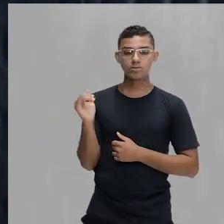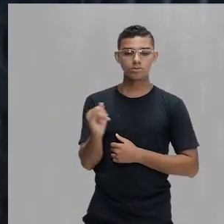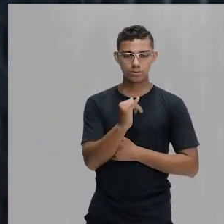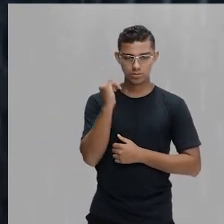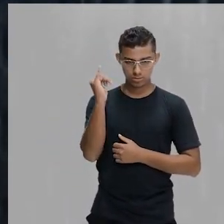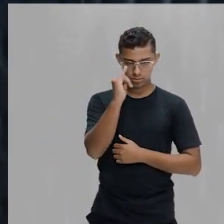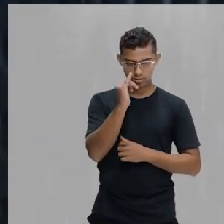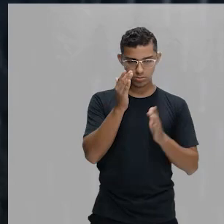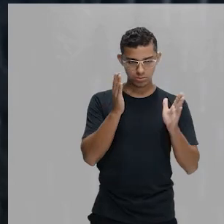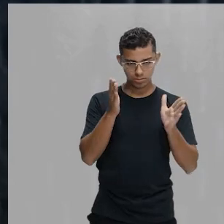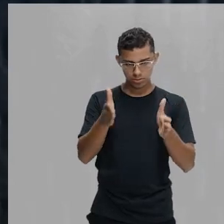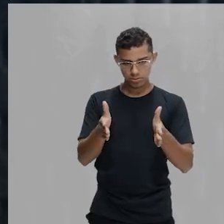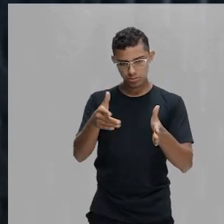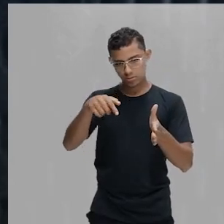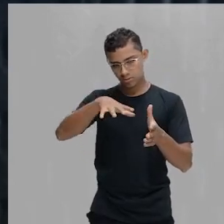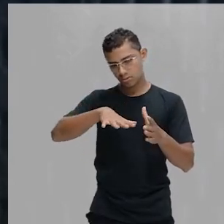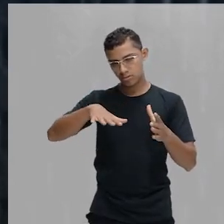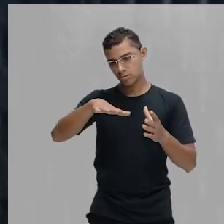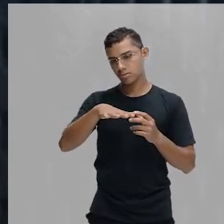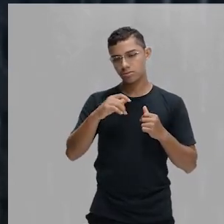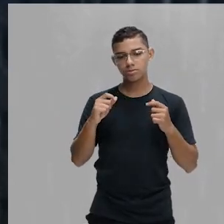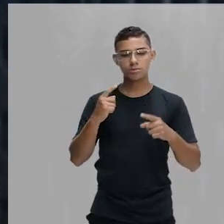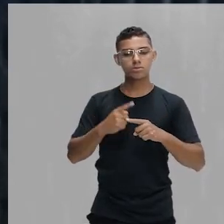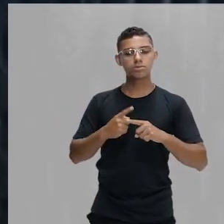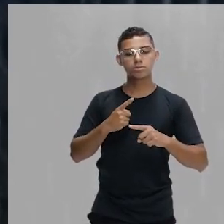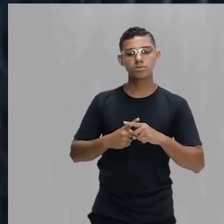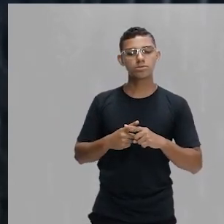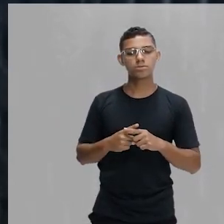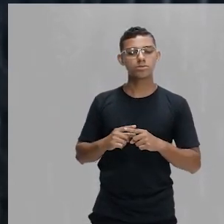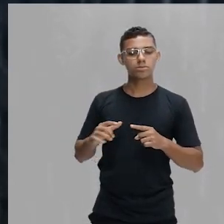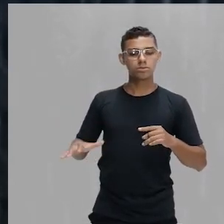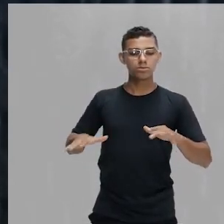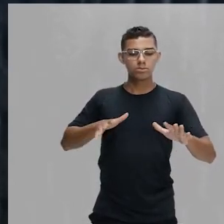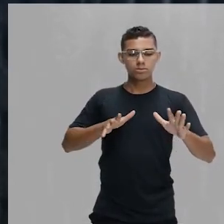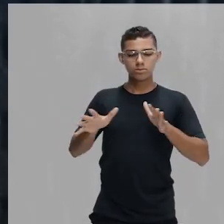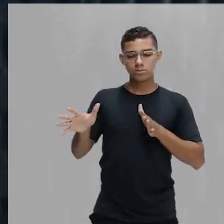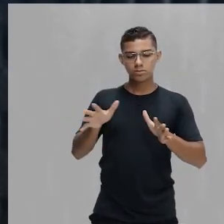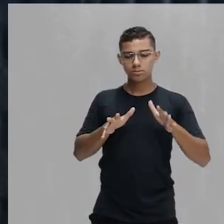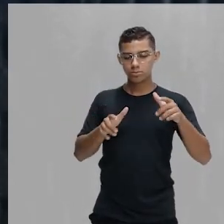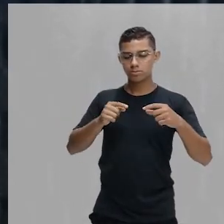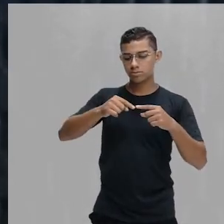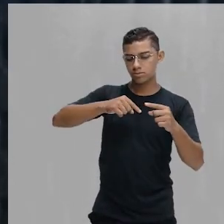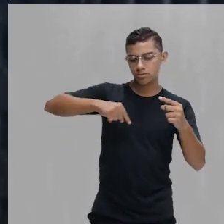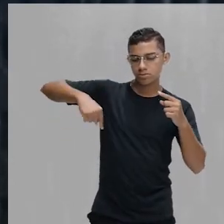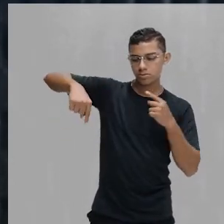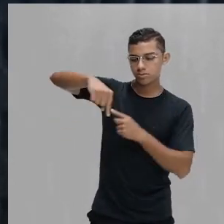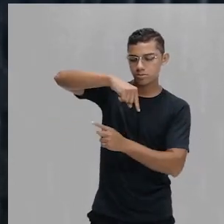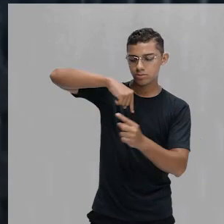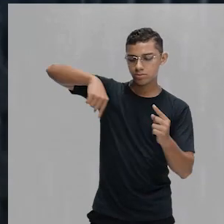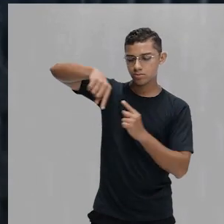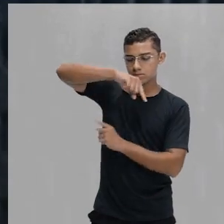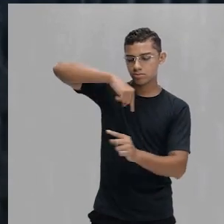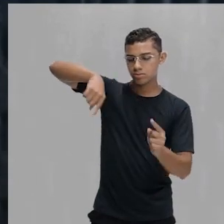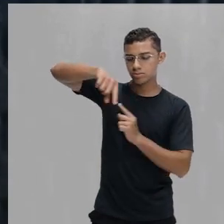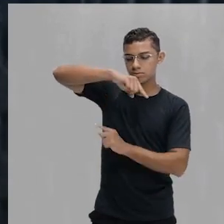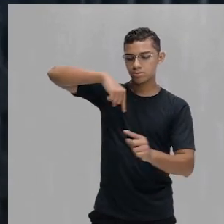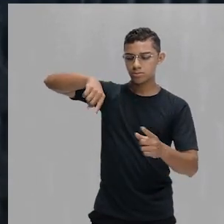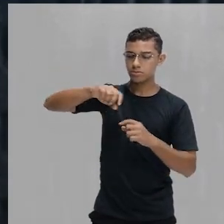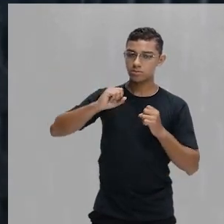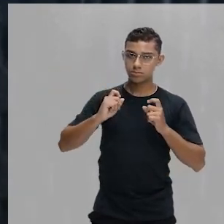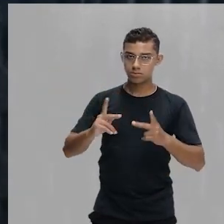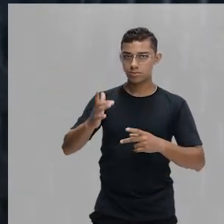nesse processo, porque a água ela vai fazer o movimento dessa turbina, ok?